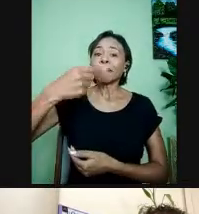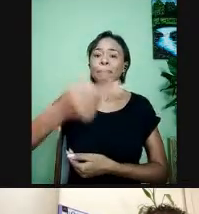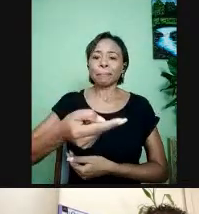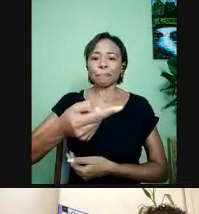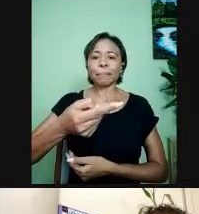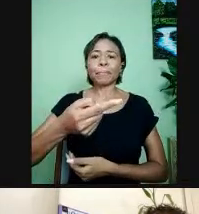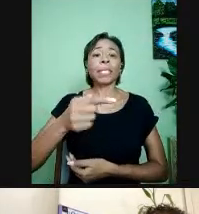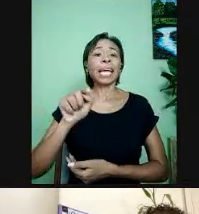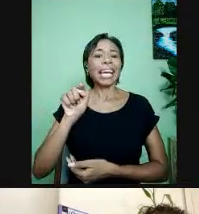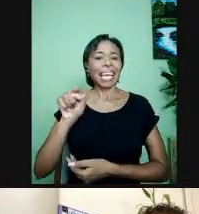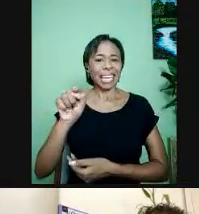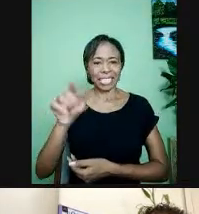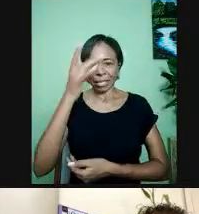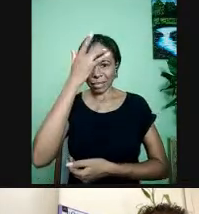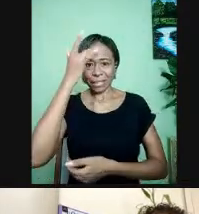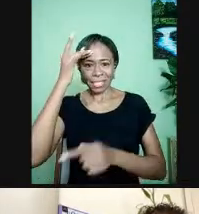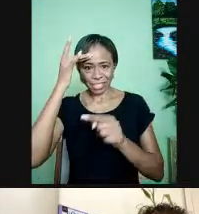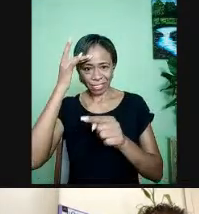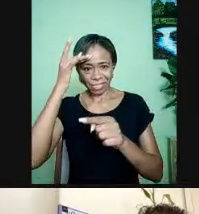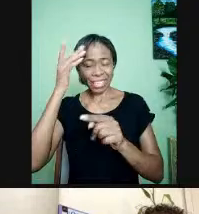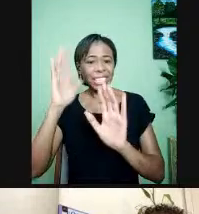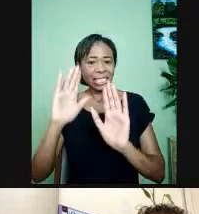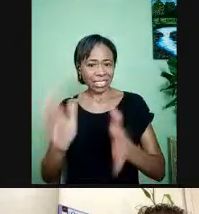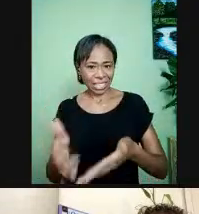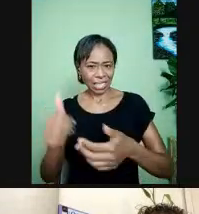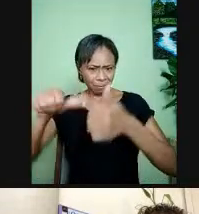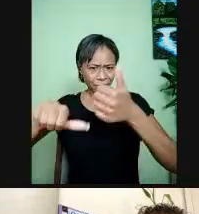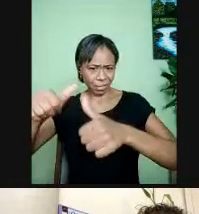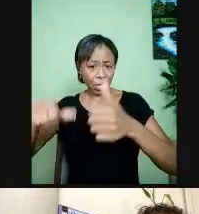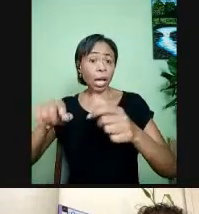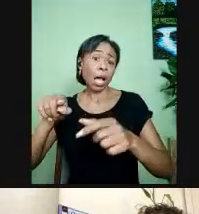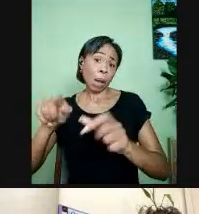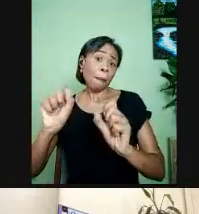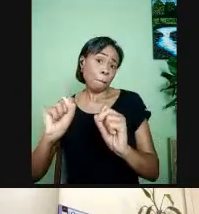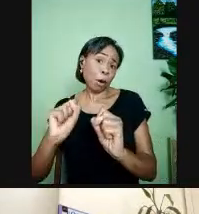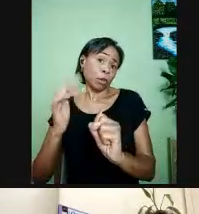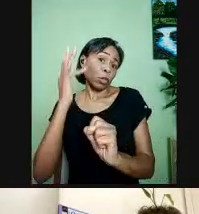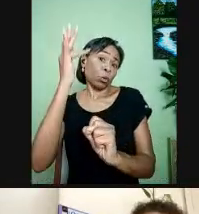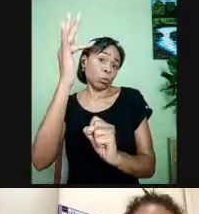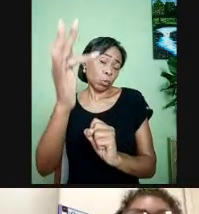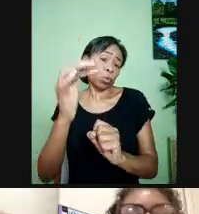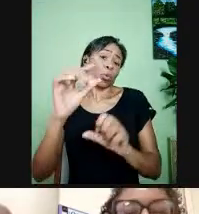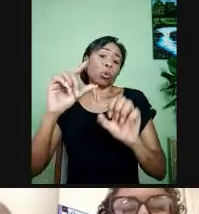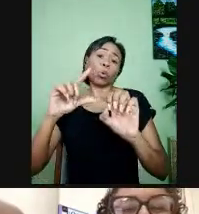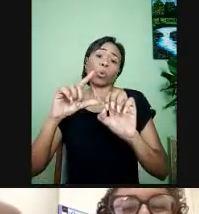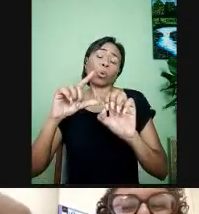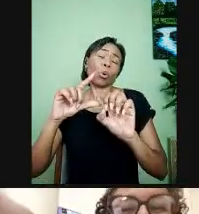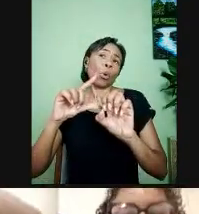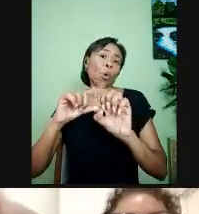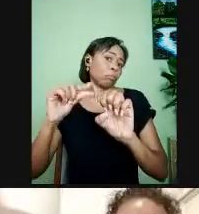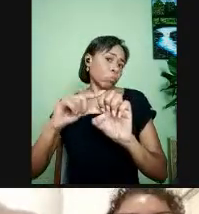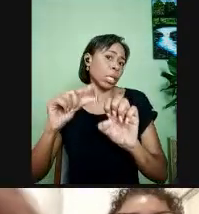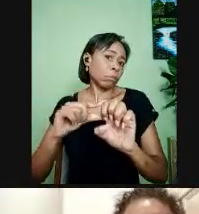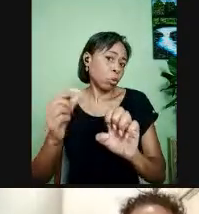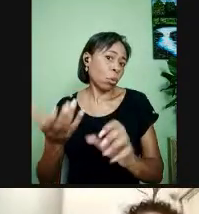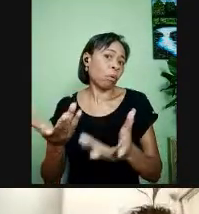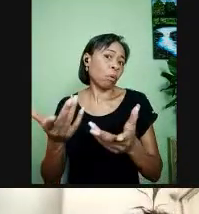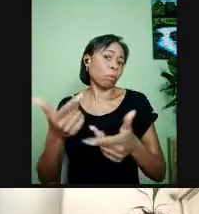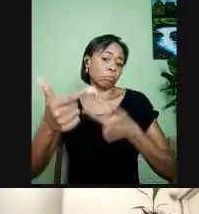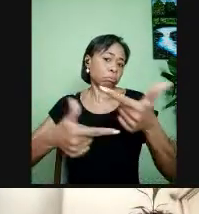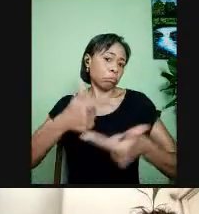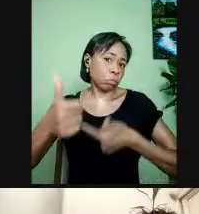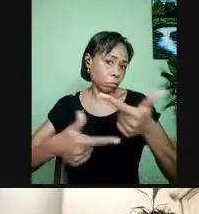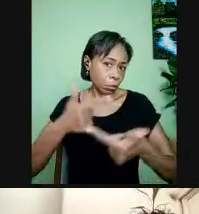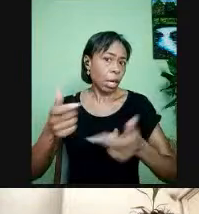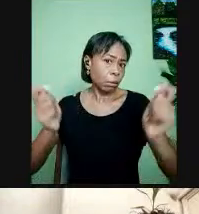essa pessoa que fez a avaliação, ela pode ser uma potencial investidora na vida desse empreendedor. Ah,